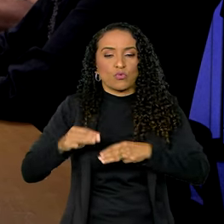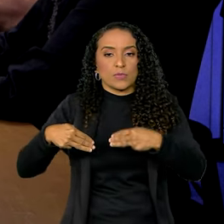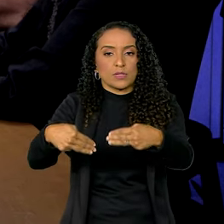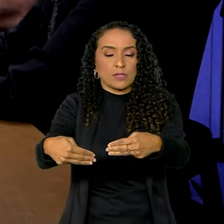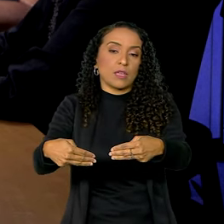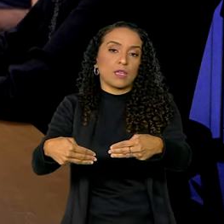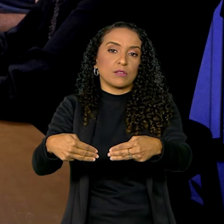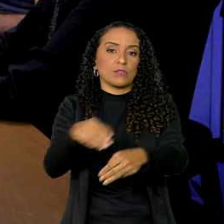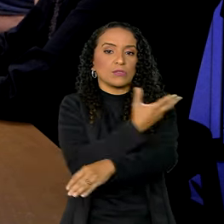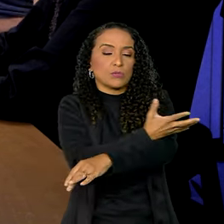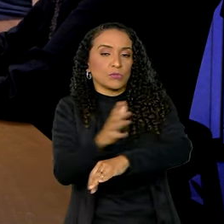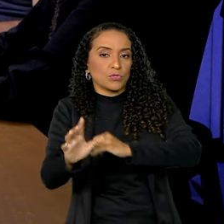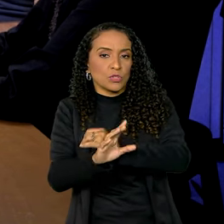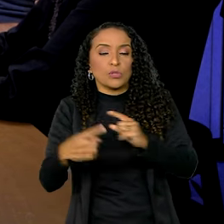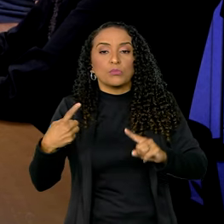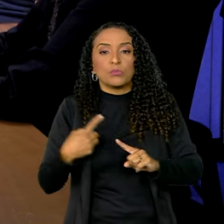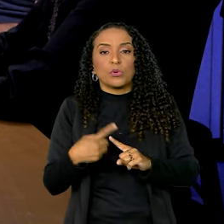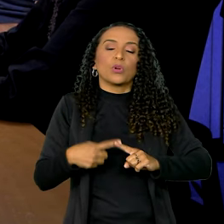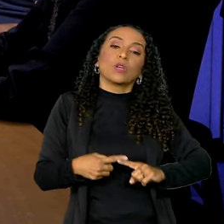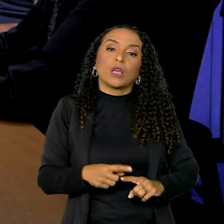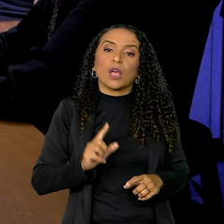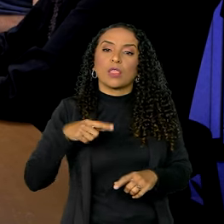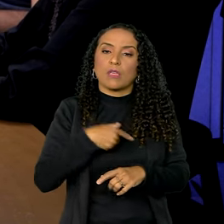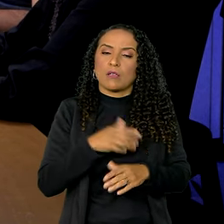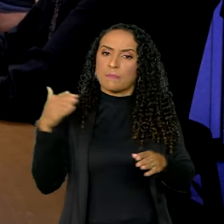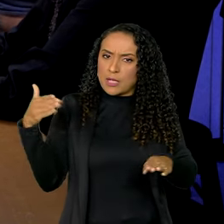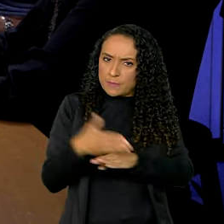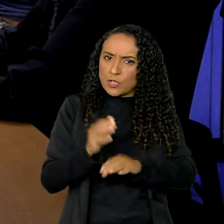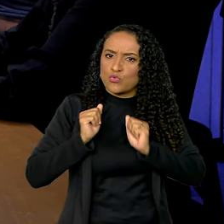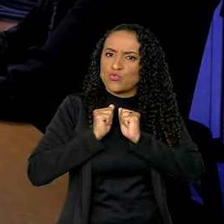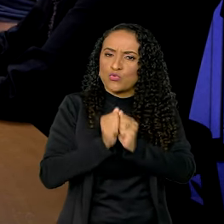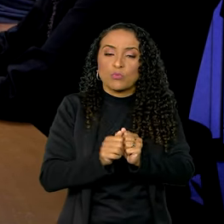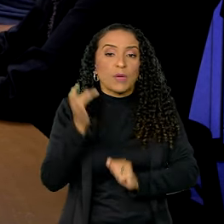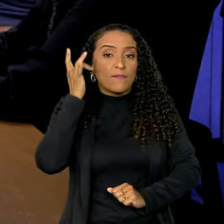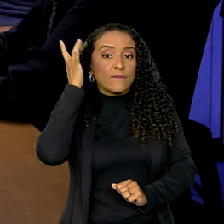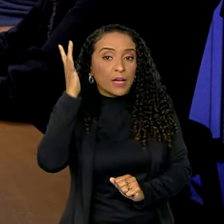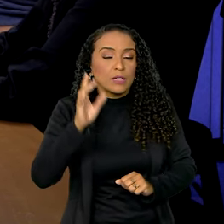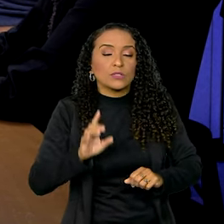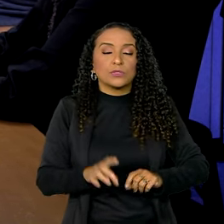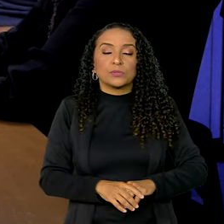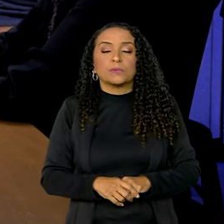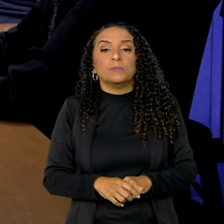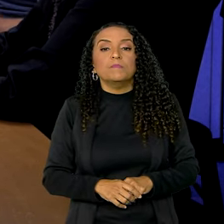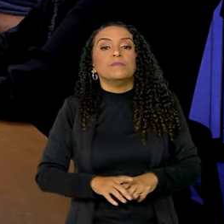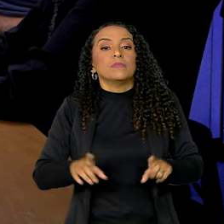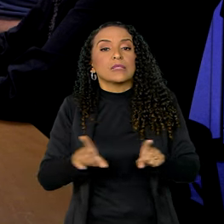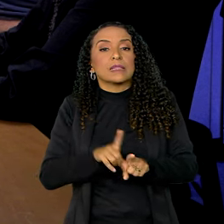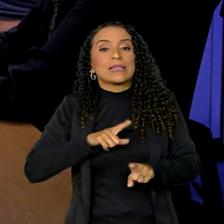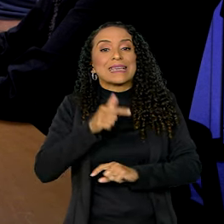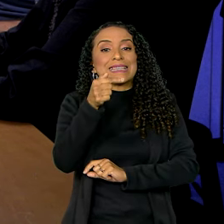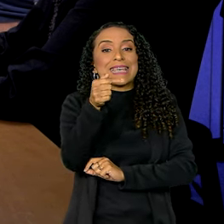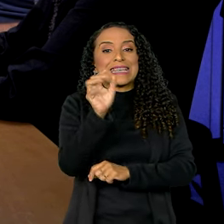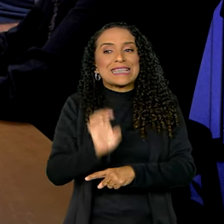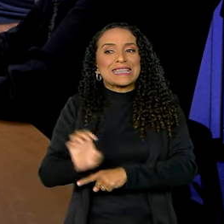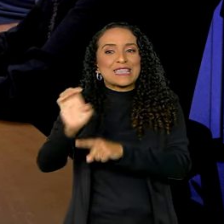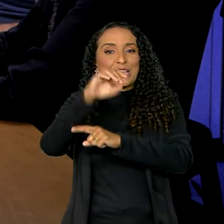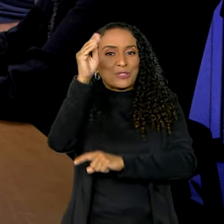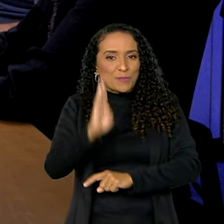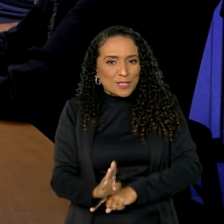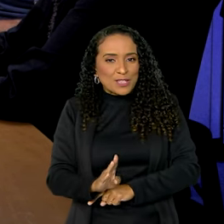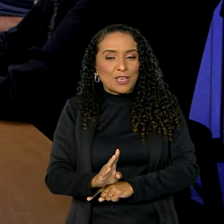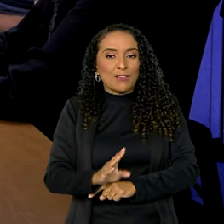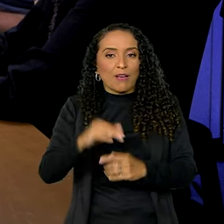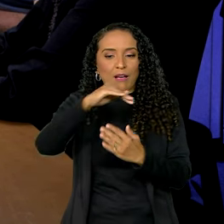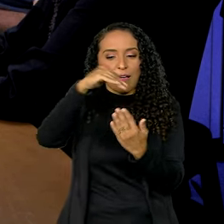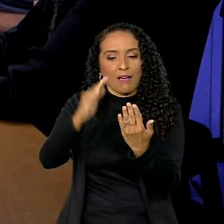gente que a cátedra tá participando ativamente desse processo na facilitação desse processo e temos sete estados brasileiros